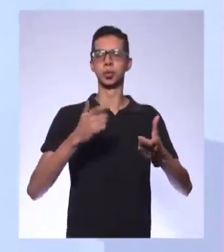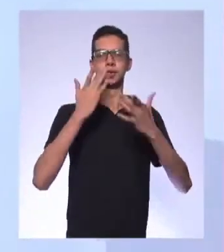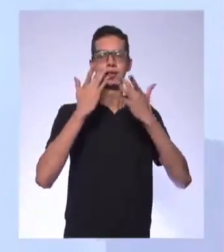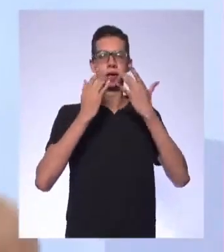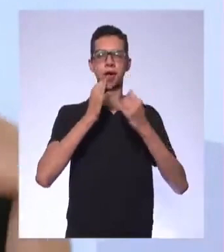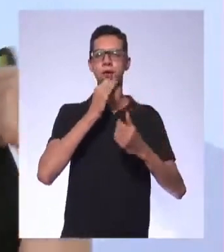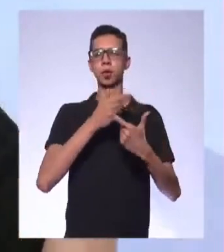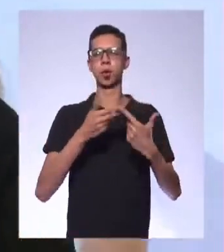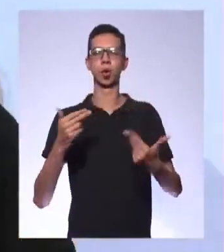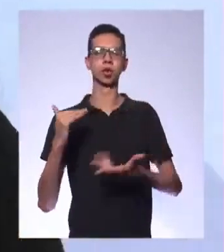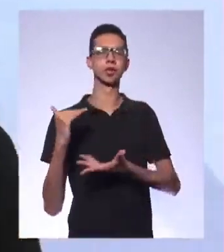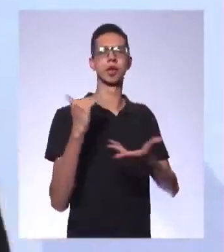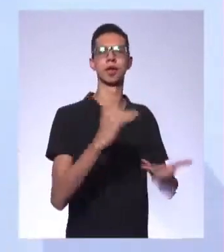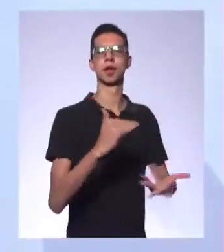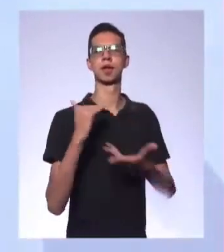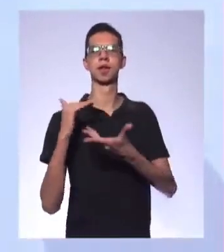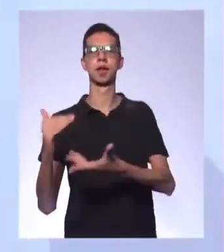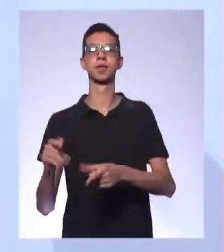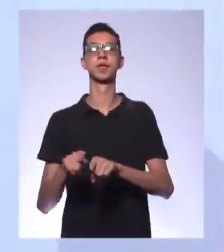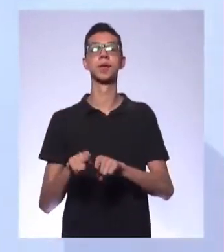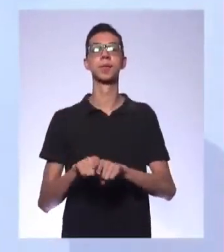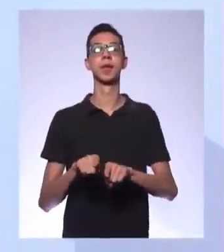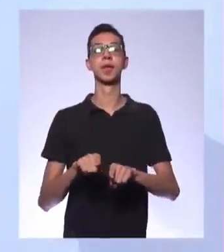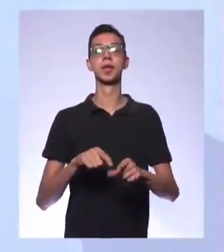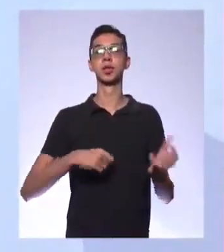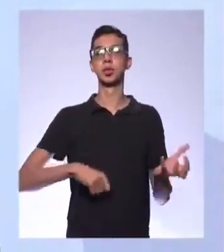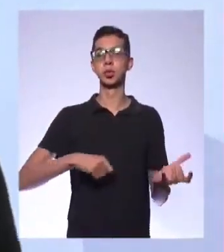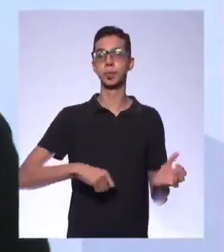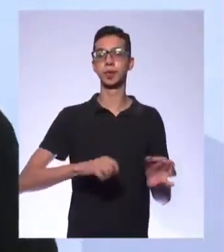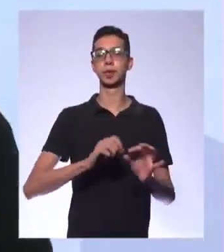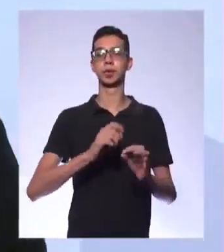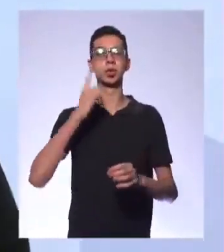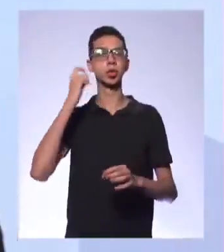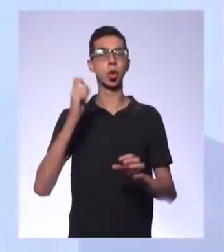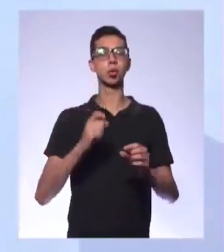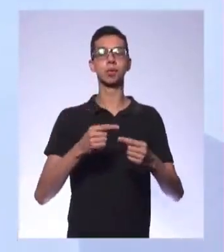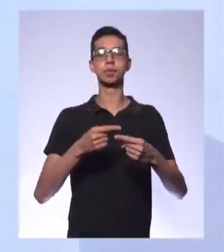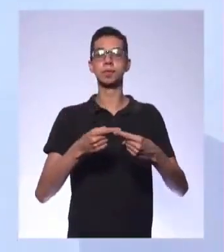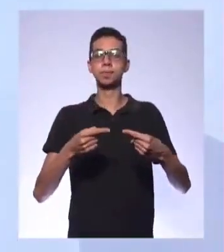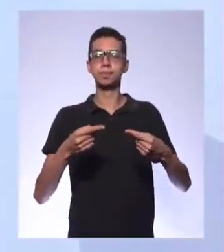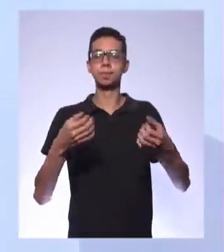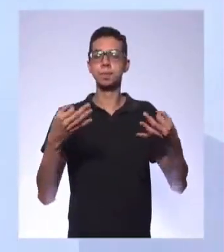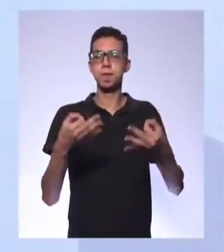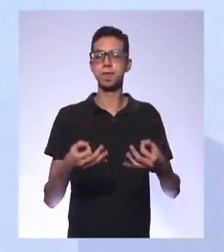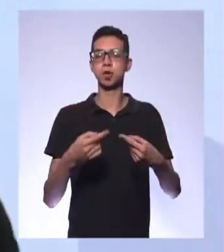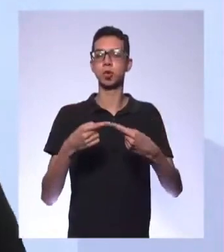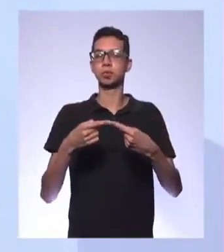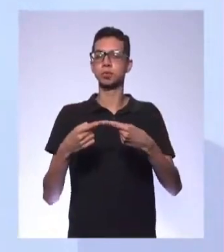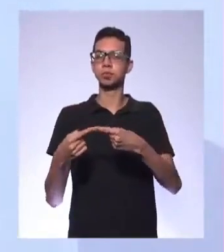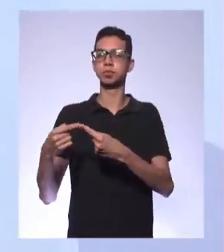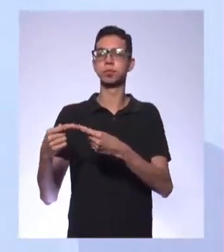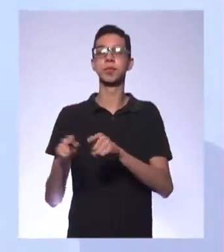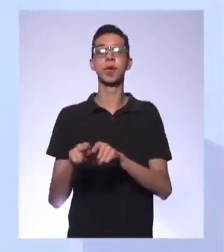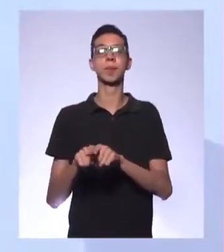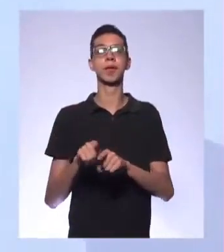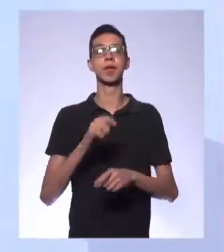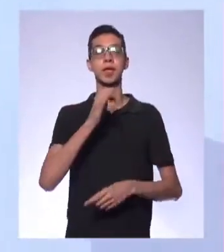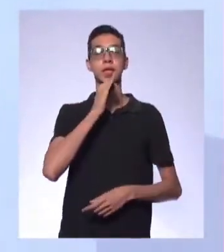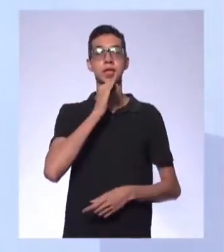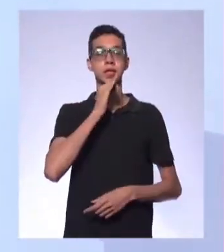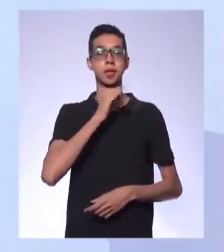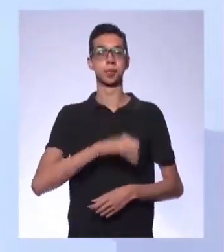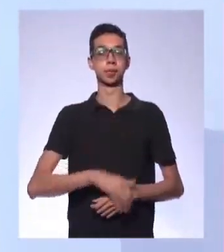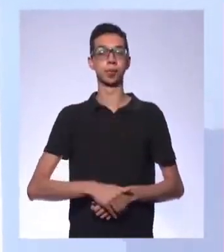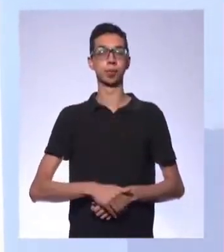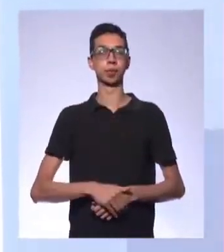carregam equipamentos, afinam instrumento, pluga cabo, né? Serve o músico, né? Às vezes o músico está no palco, ele entra rapidinho ali,